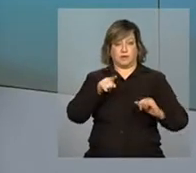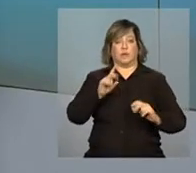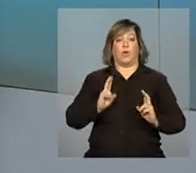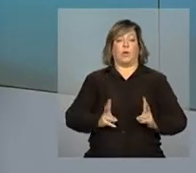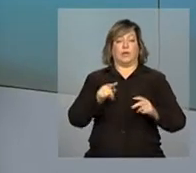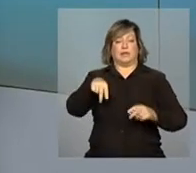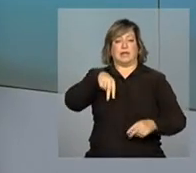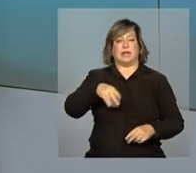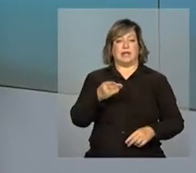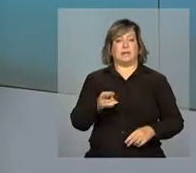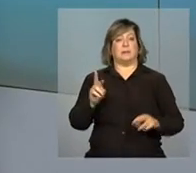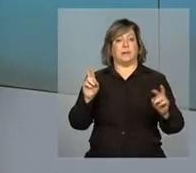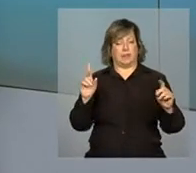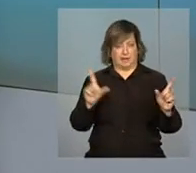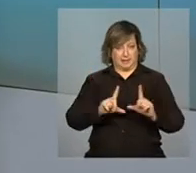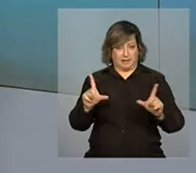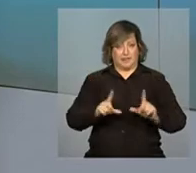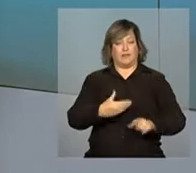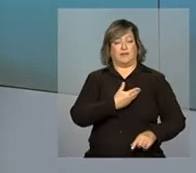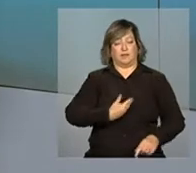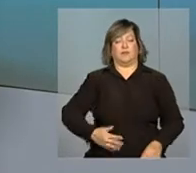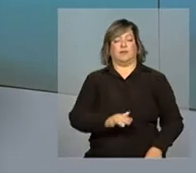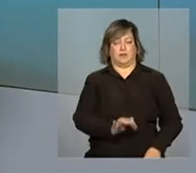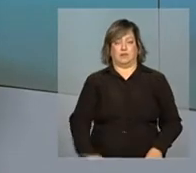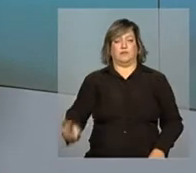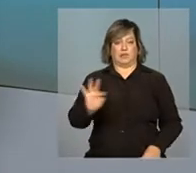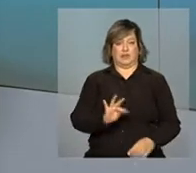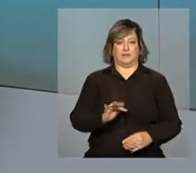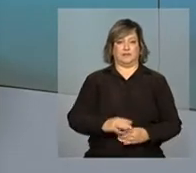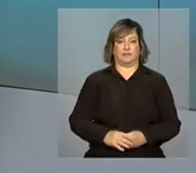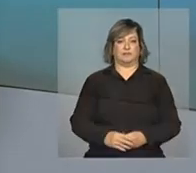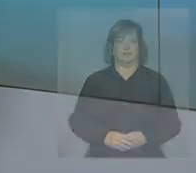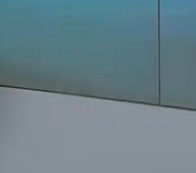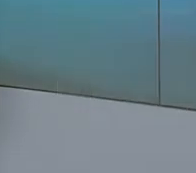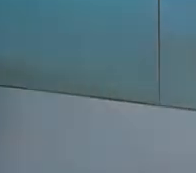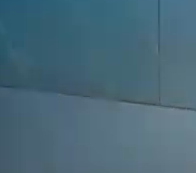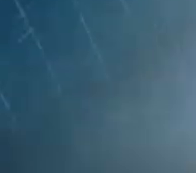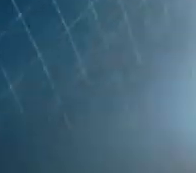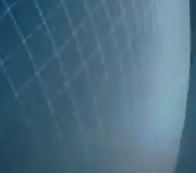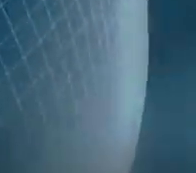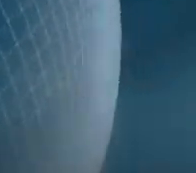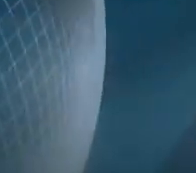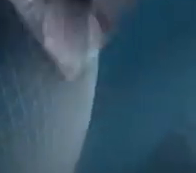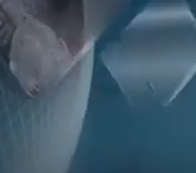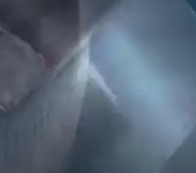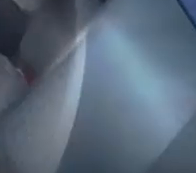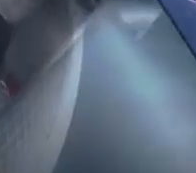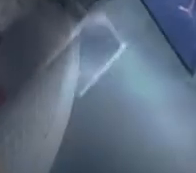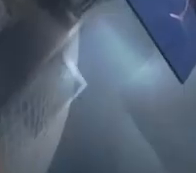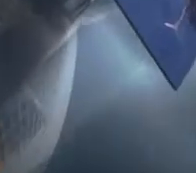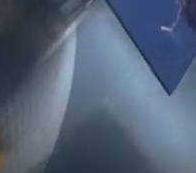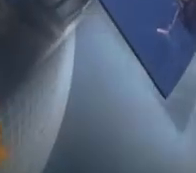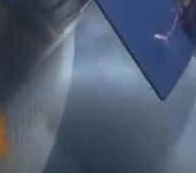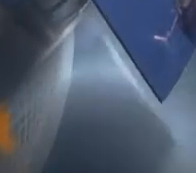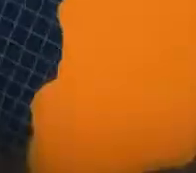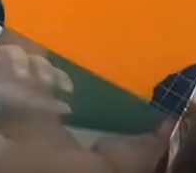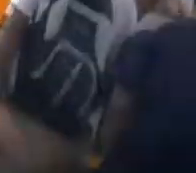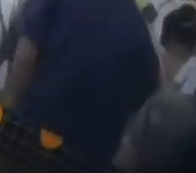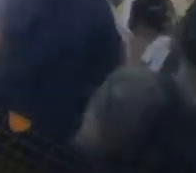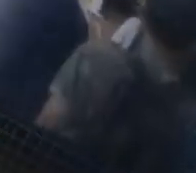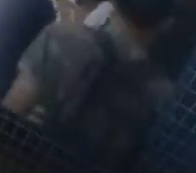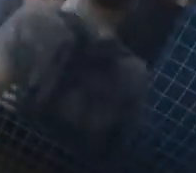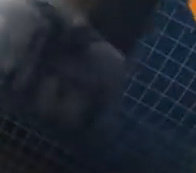informações Continue com a gente aqui na NBR a TV do Governo Federal E aí